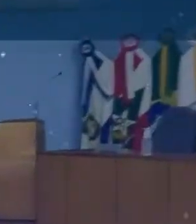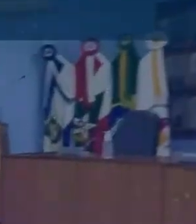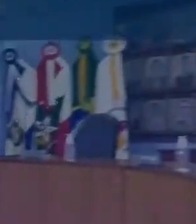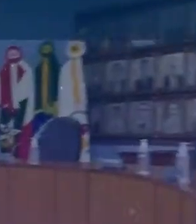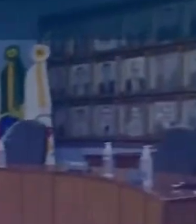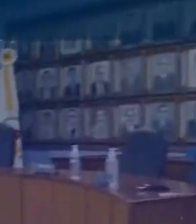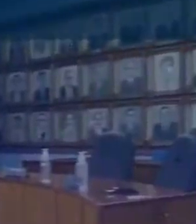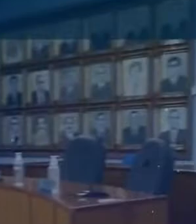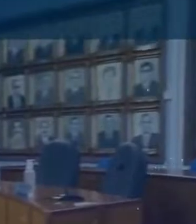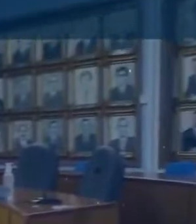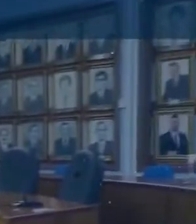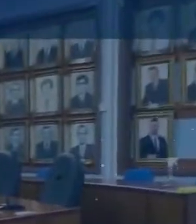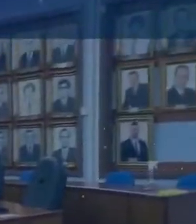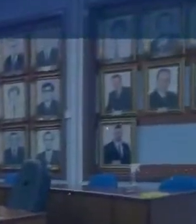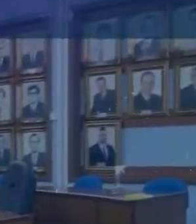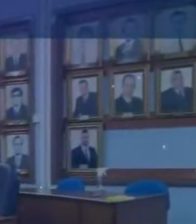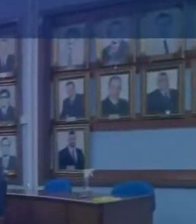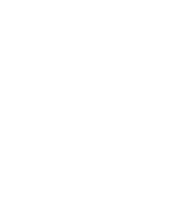E aí